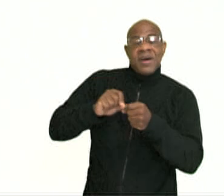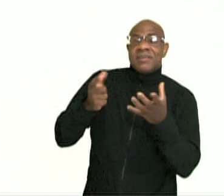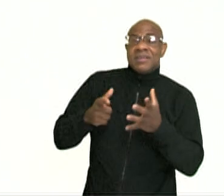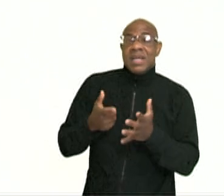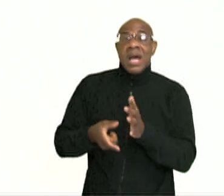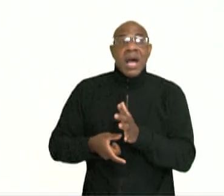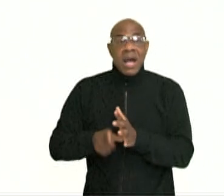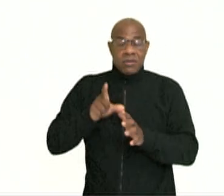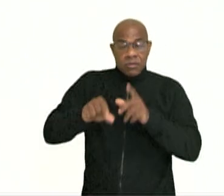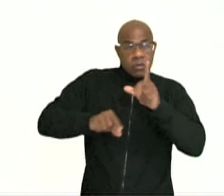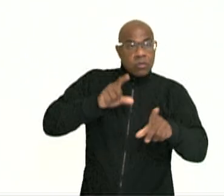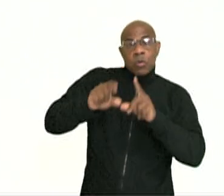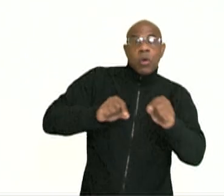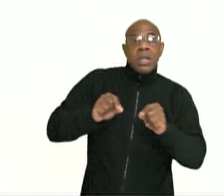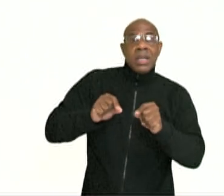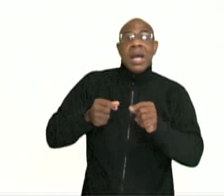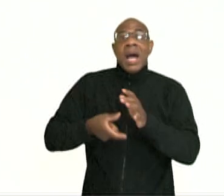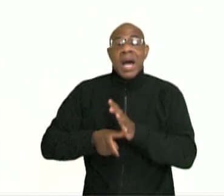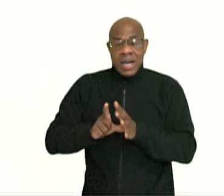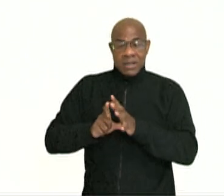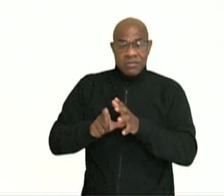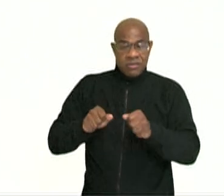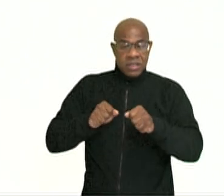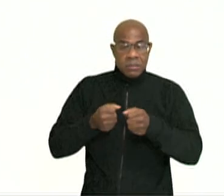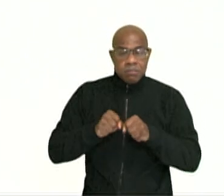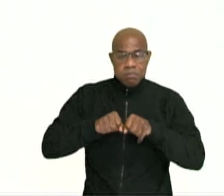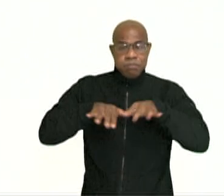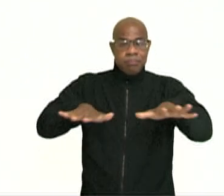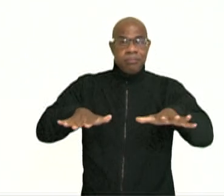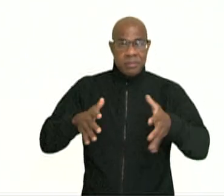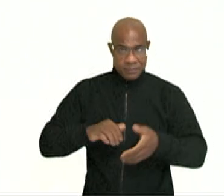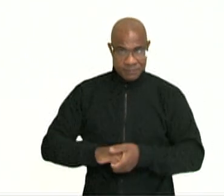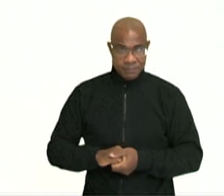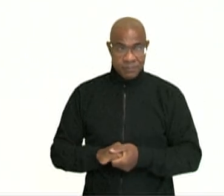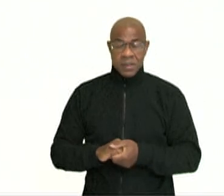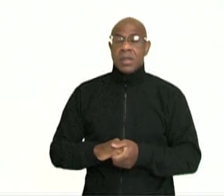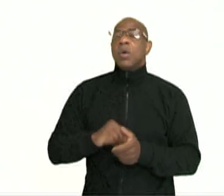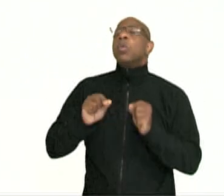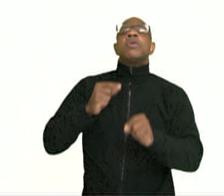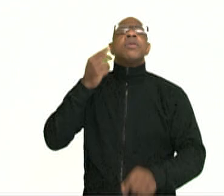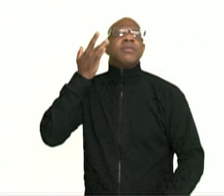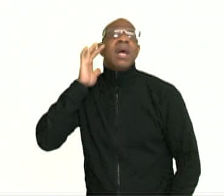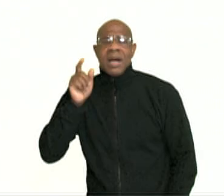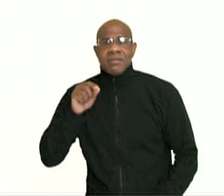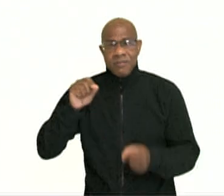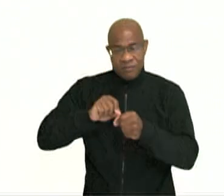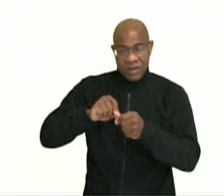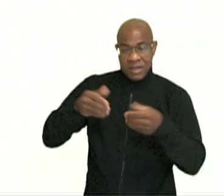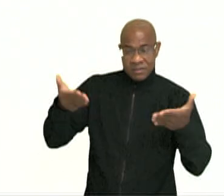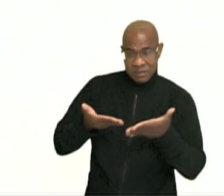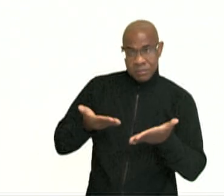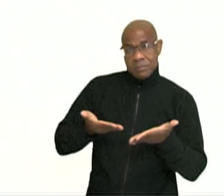escolher o que compartilhar? O que você acha? Faz aí, que eu te aguardo aqui.